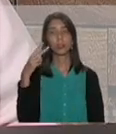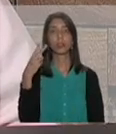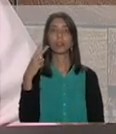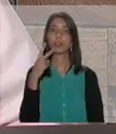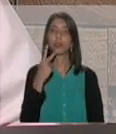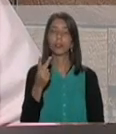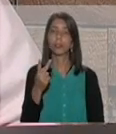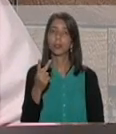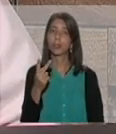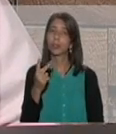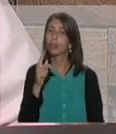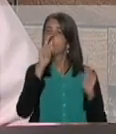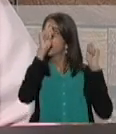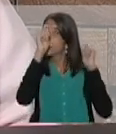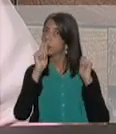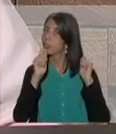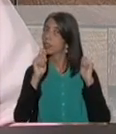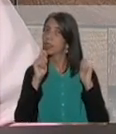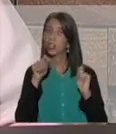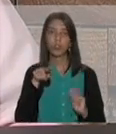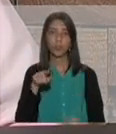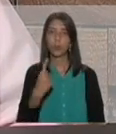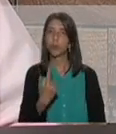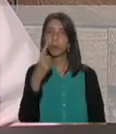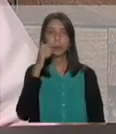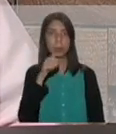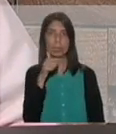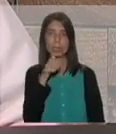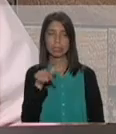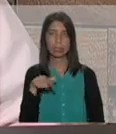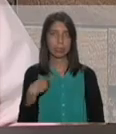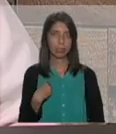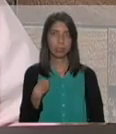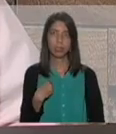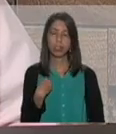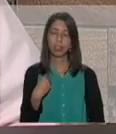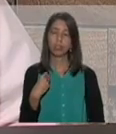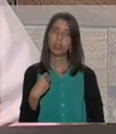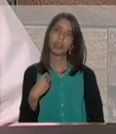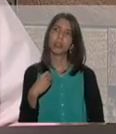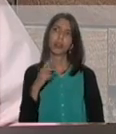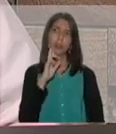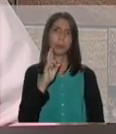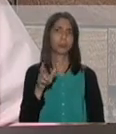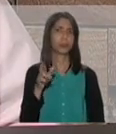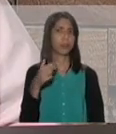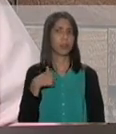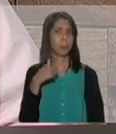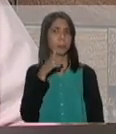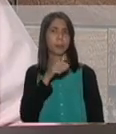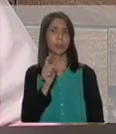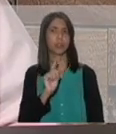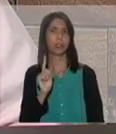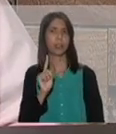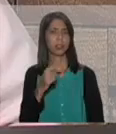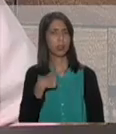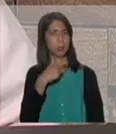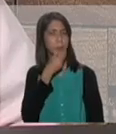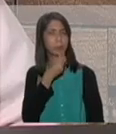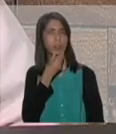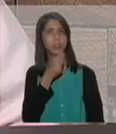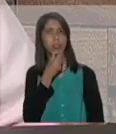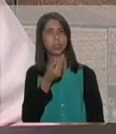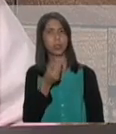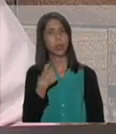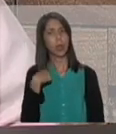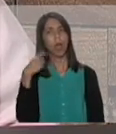a professora virou-se para mim, lá eu não podia estar com boné, e perguntou: só você de menina aqui? E eu disse a ela: não,